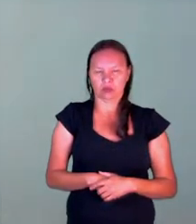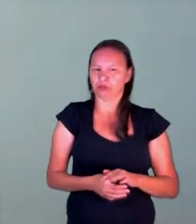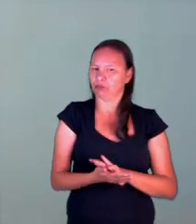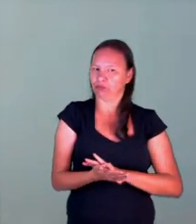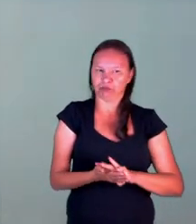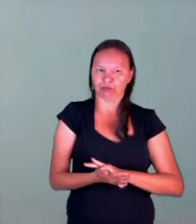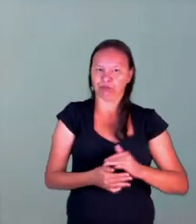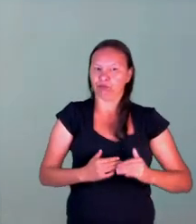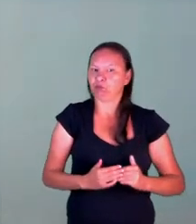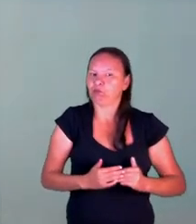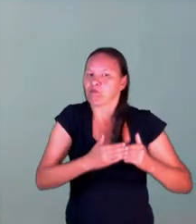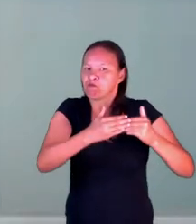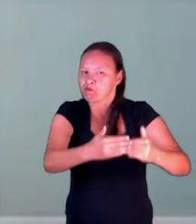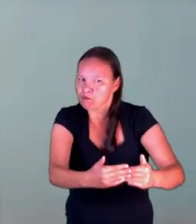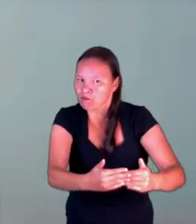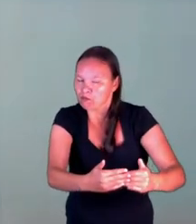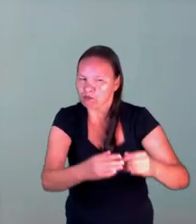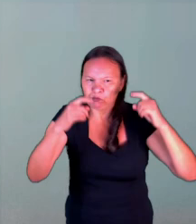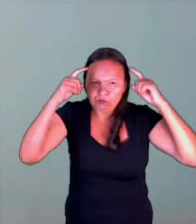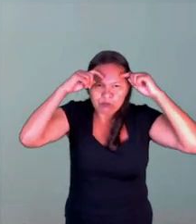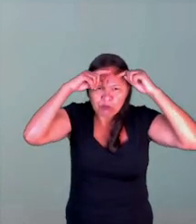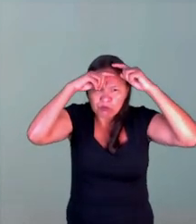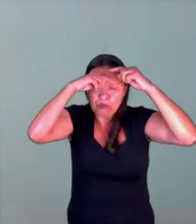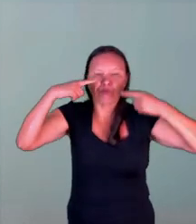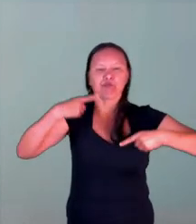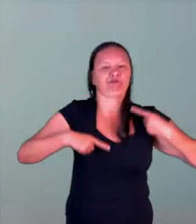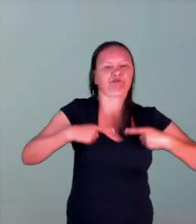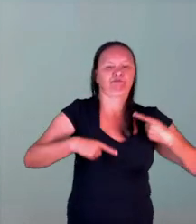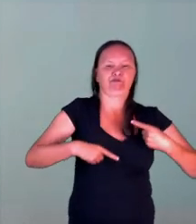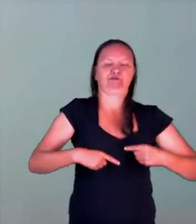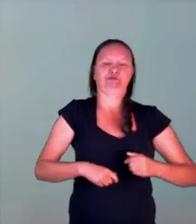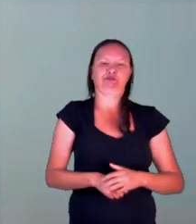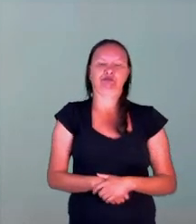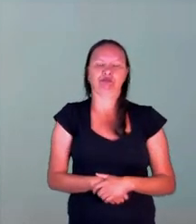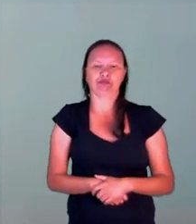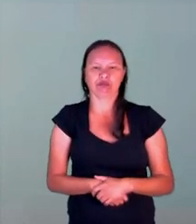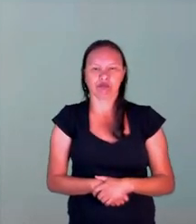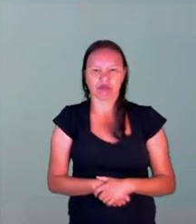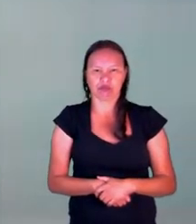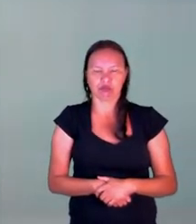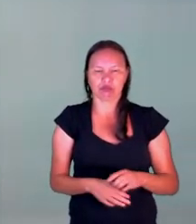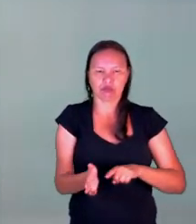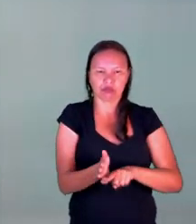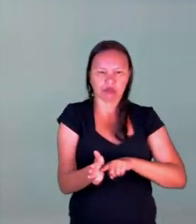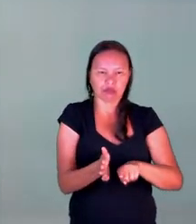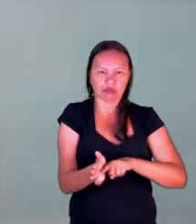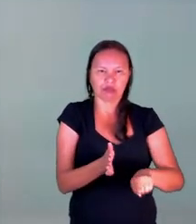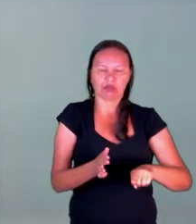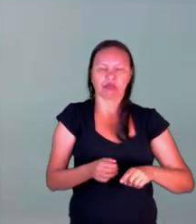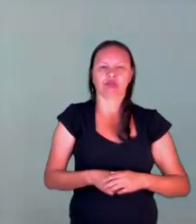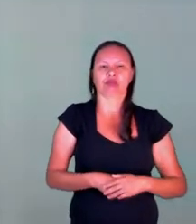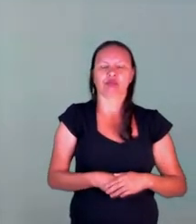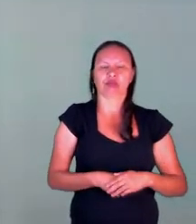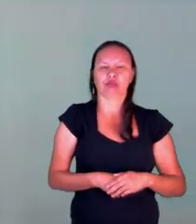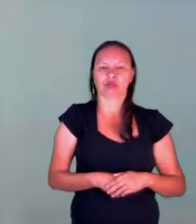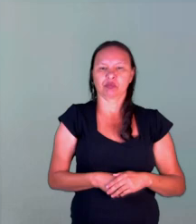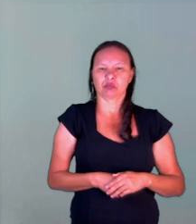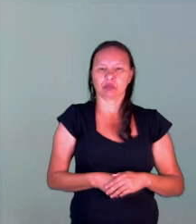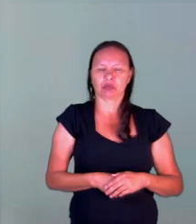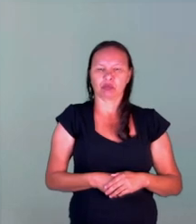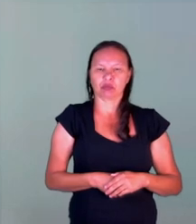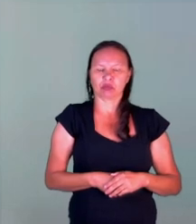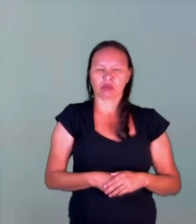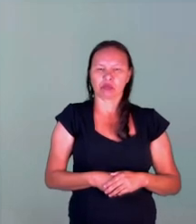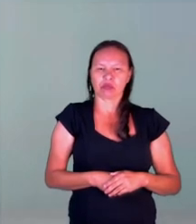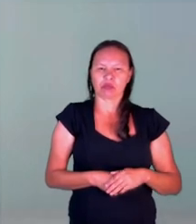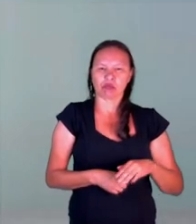avançar né dentro das dificuldades de diálogo e tudo mais né e a pergunta específica do MP do Mato Grosso eu eh eu